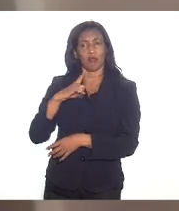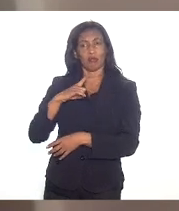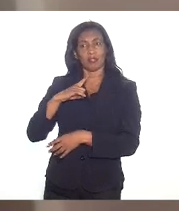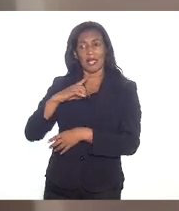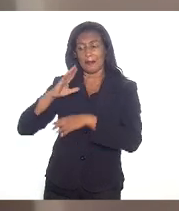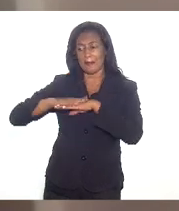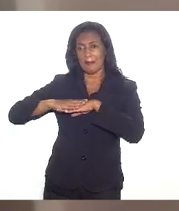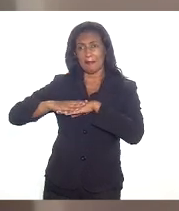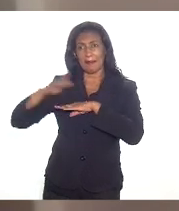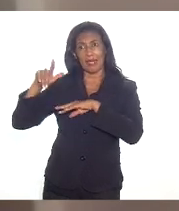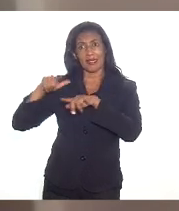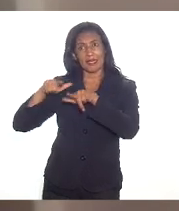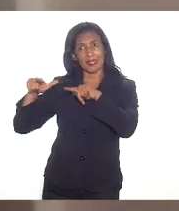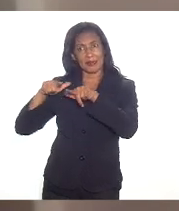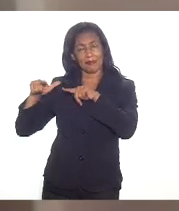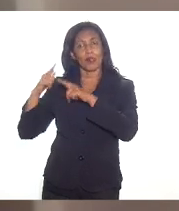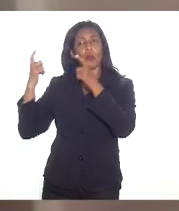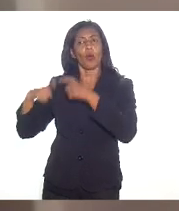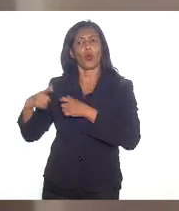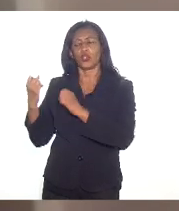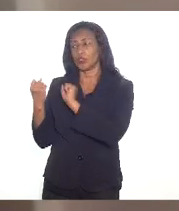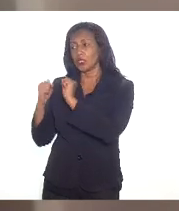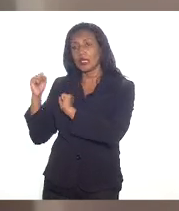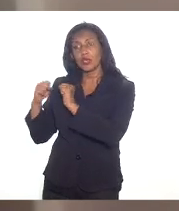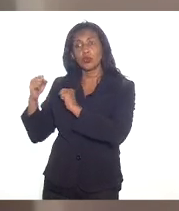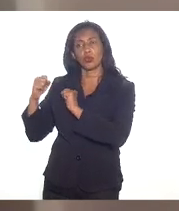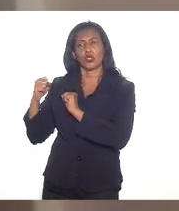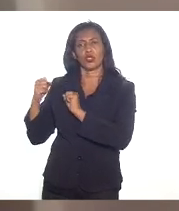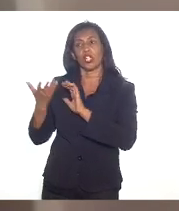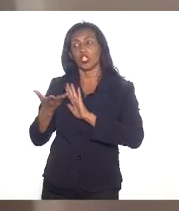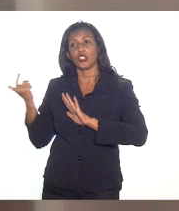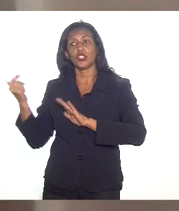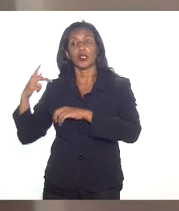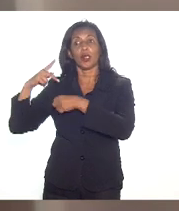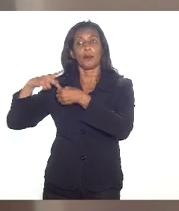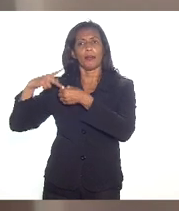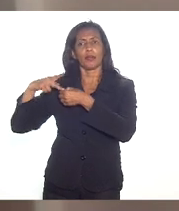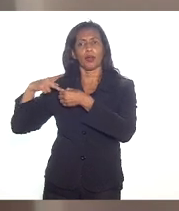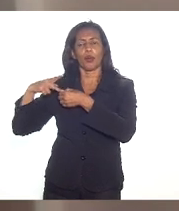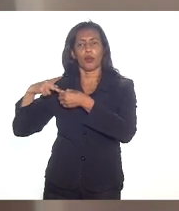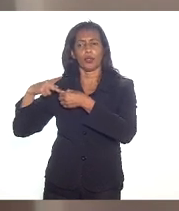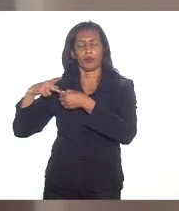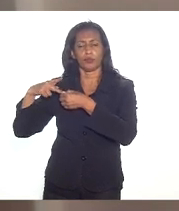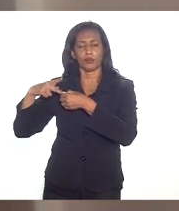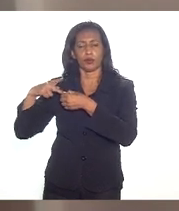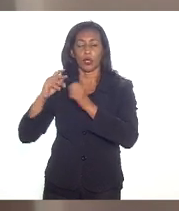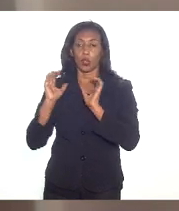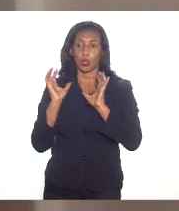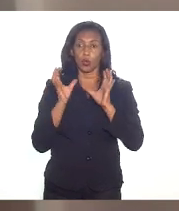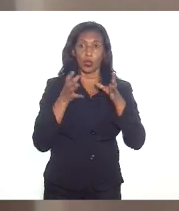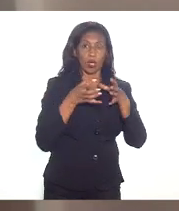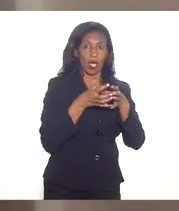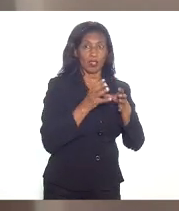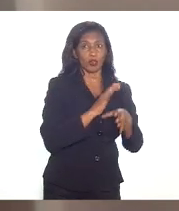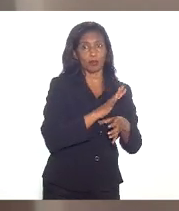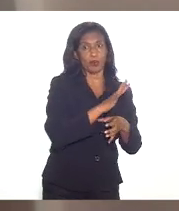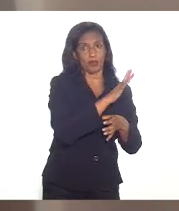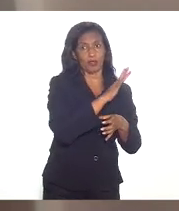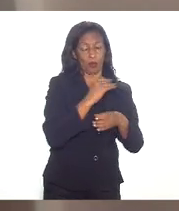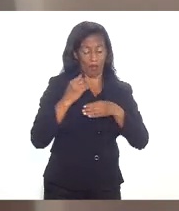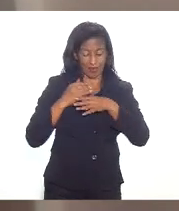que todos os demais municípios da periferia metropolitana juntos. Então, a cidade do